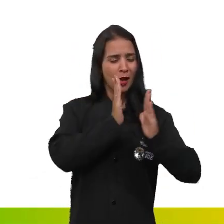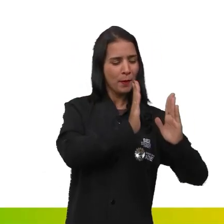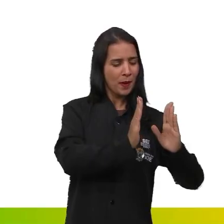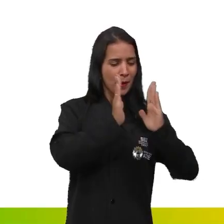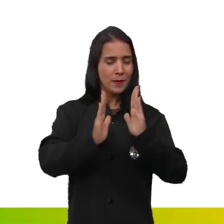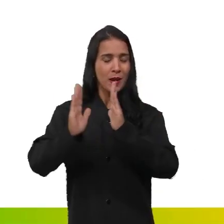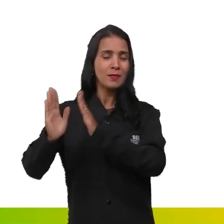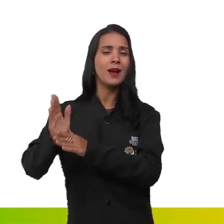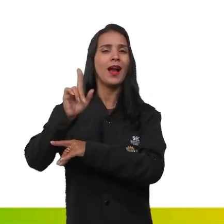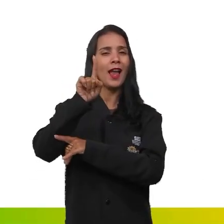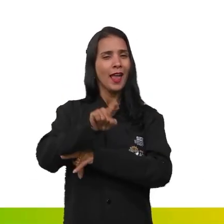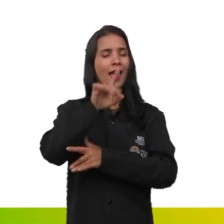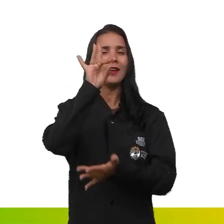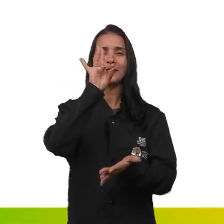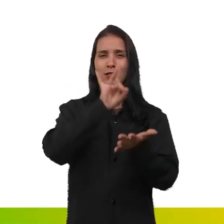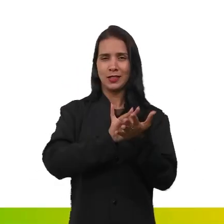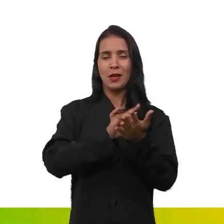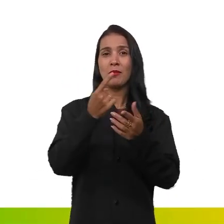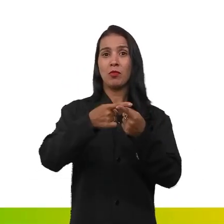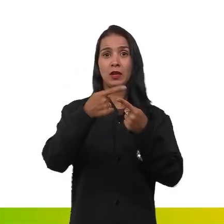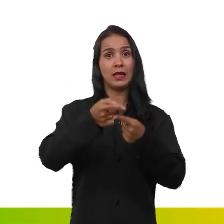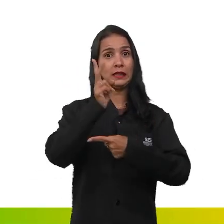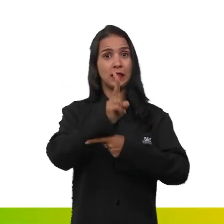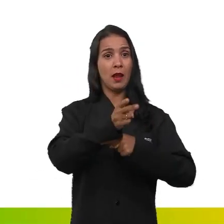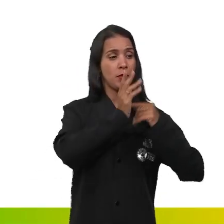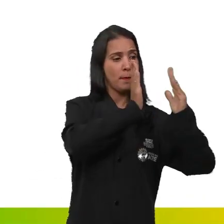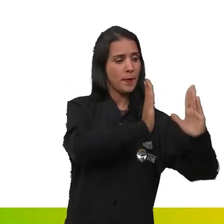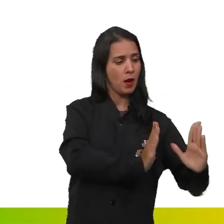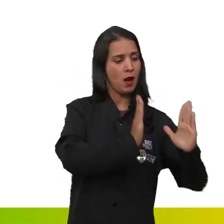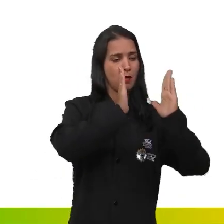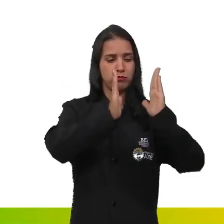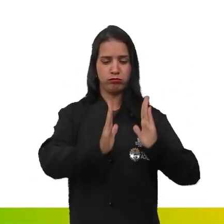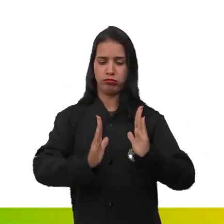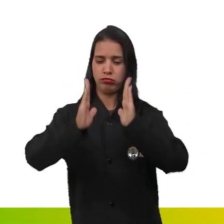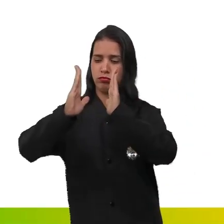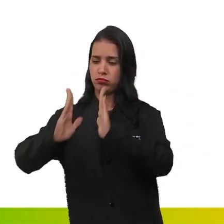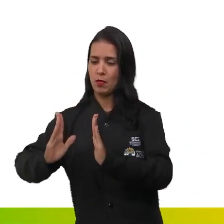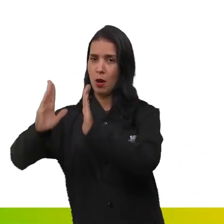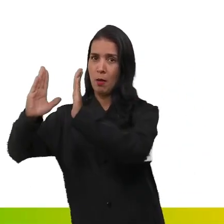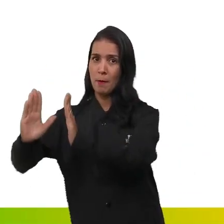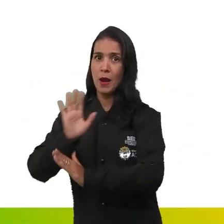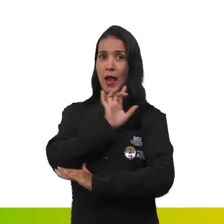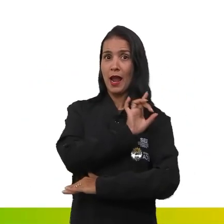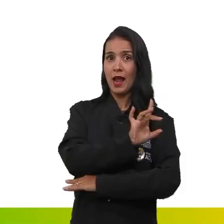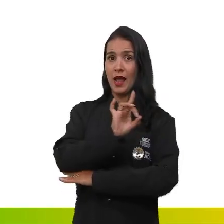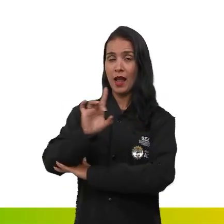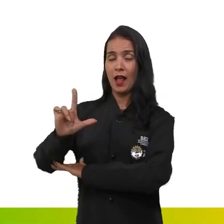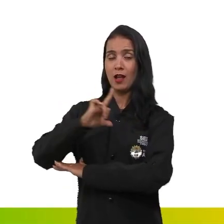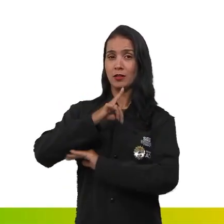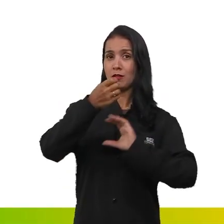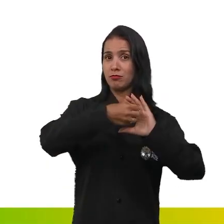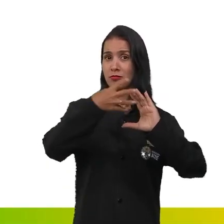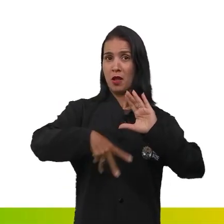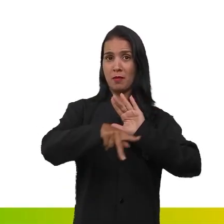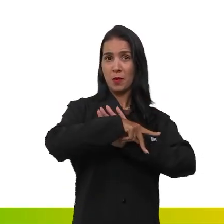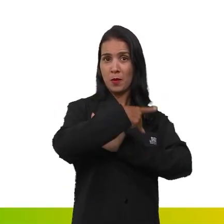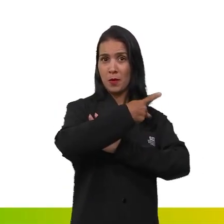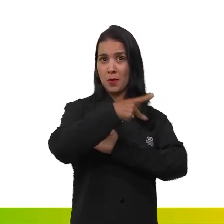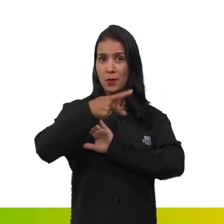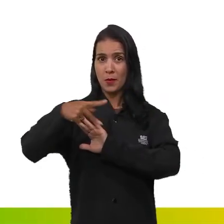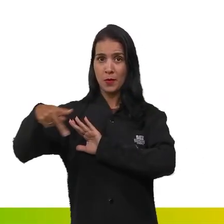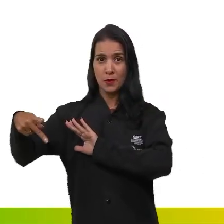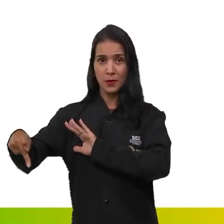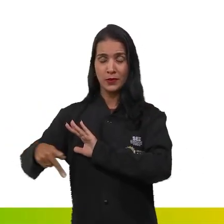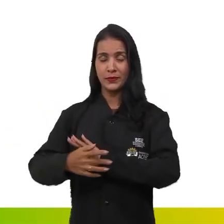aconteceram, divididos por épocas, por eras, cada uma com sua característica.